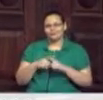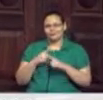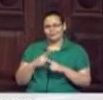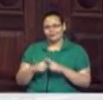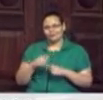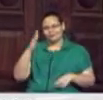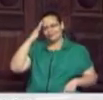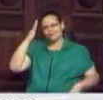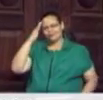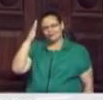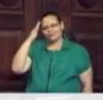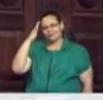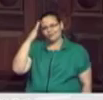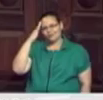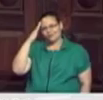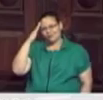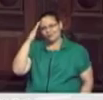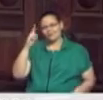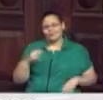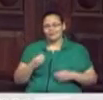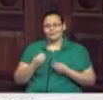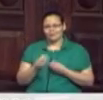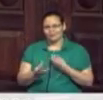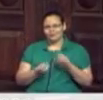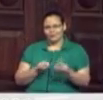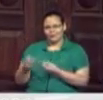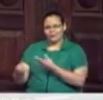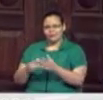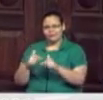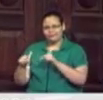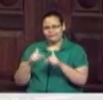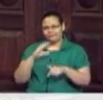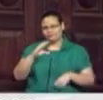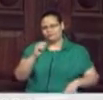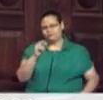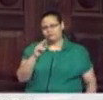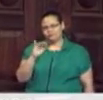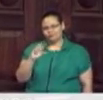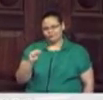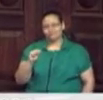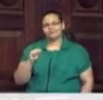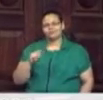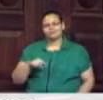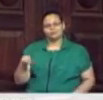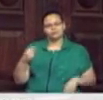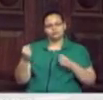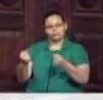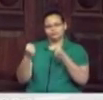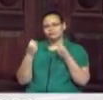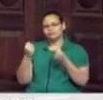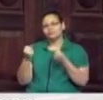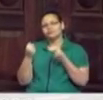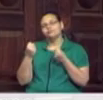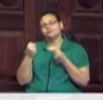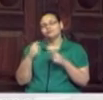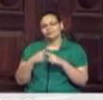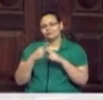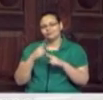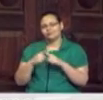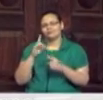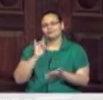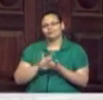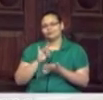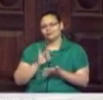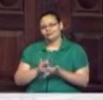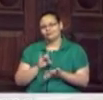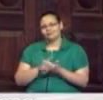lá, da distribuição desses cargos, que advém boa parte do seu poder. Porque, na